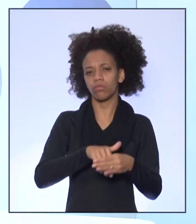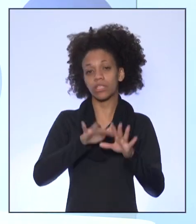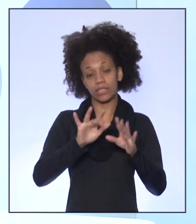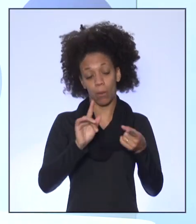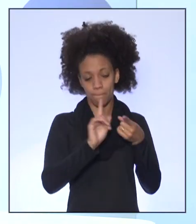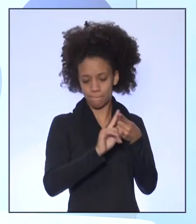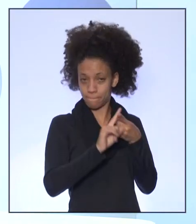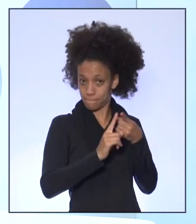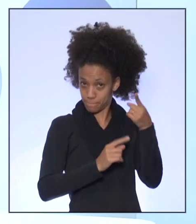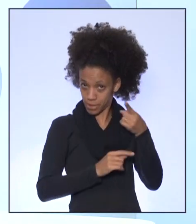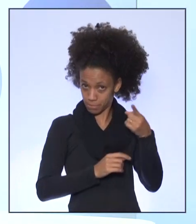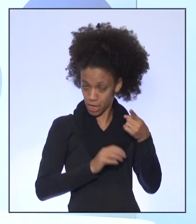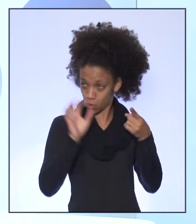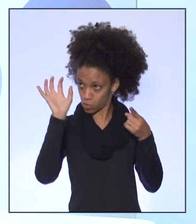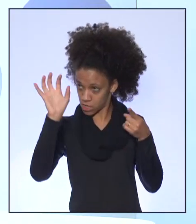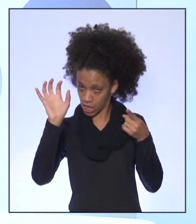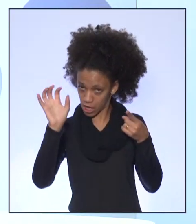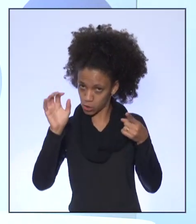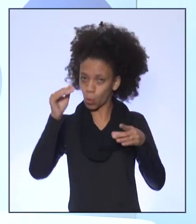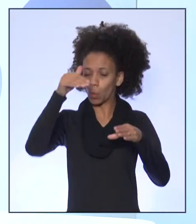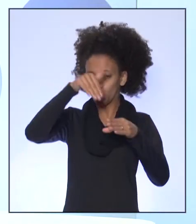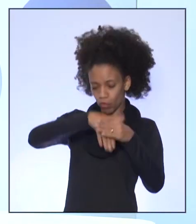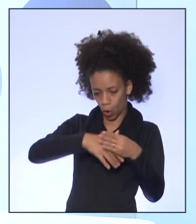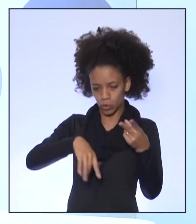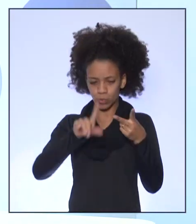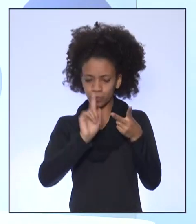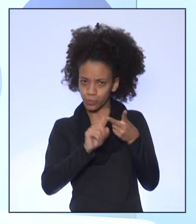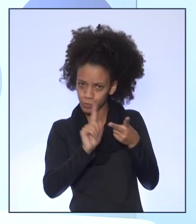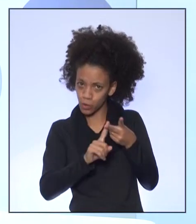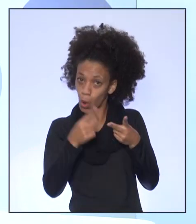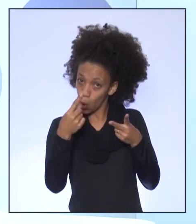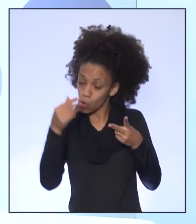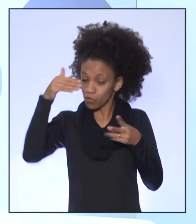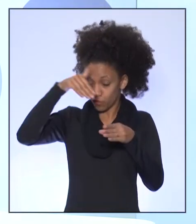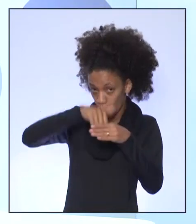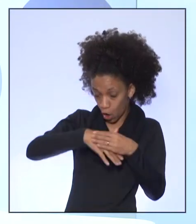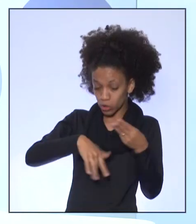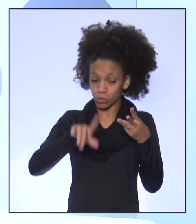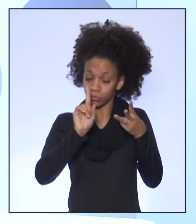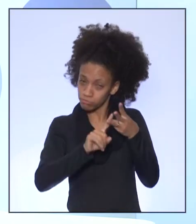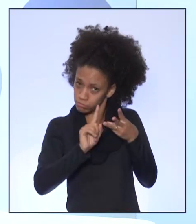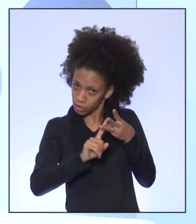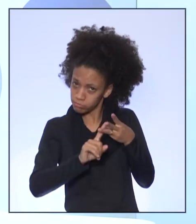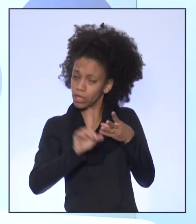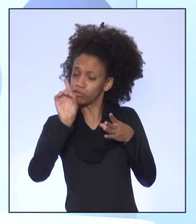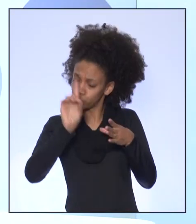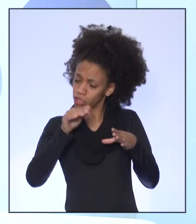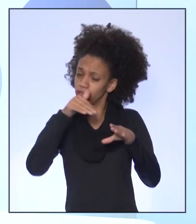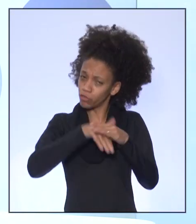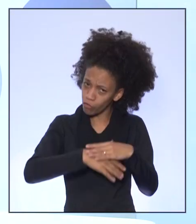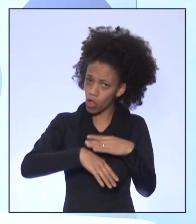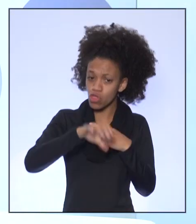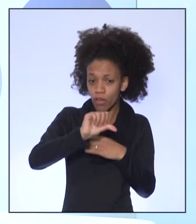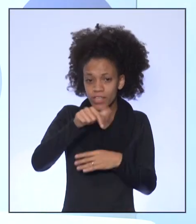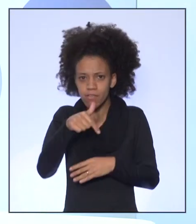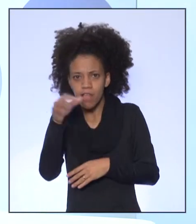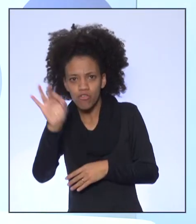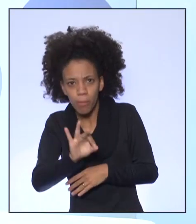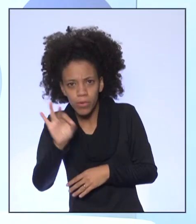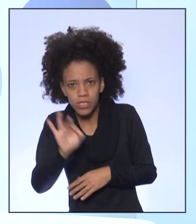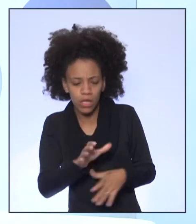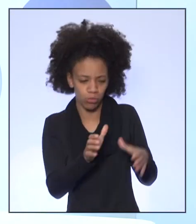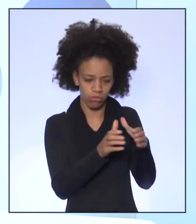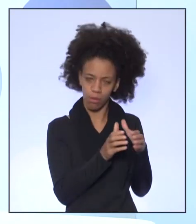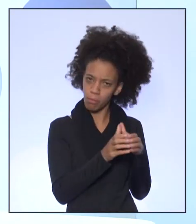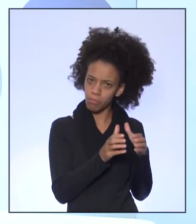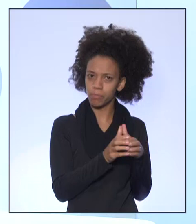estado faz um voto, né, tem direito a um voto, sim. Segundo estado, um voto, e terceiro estado, que representa 97% da